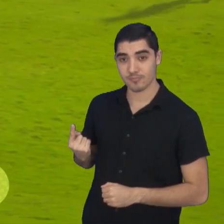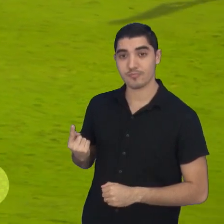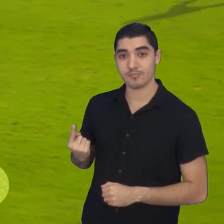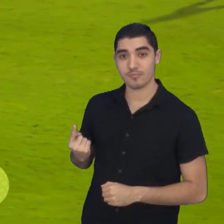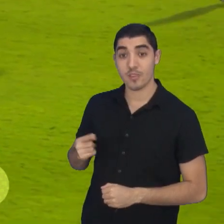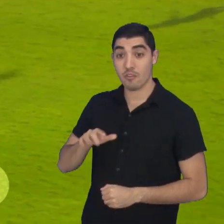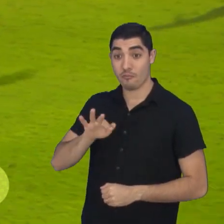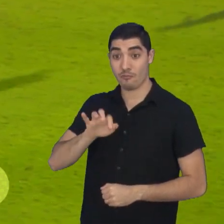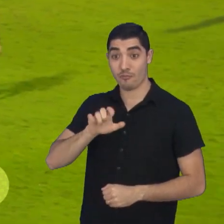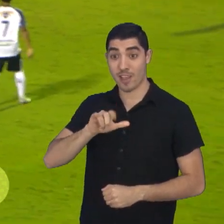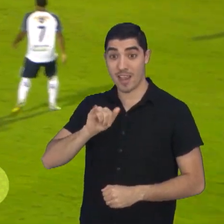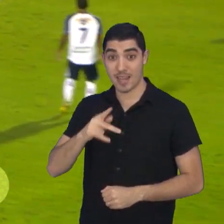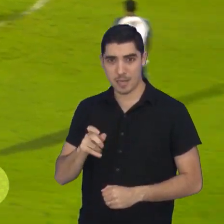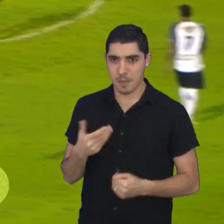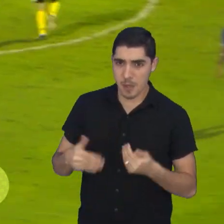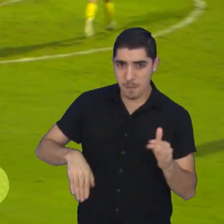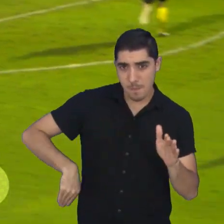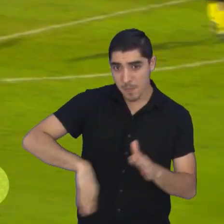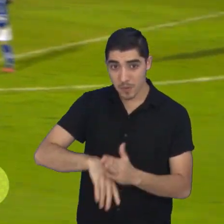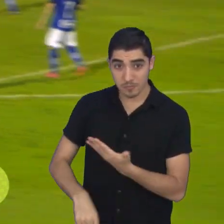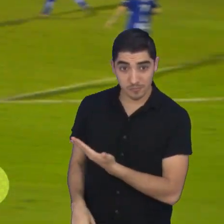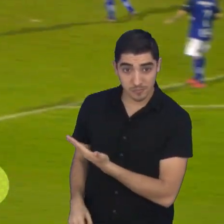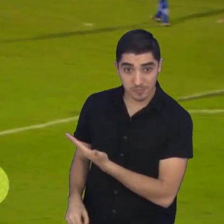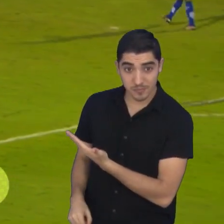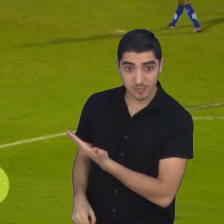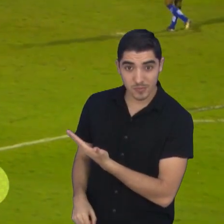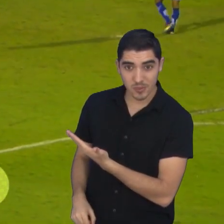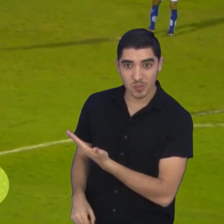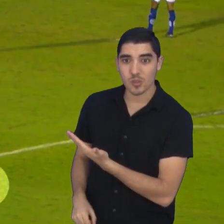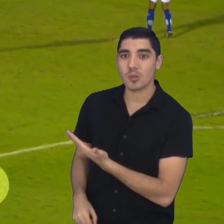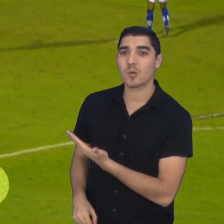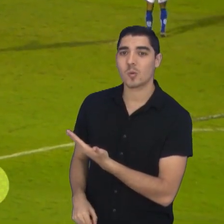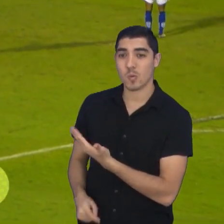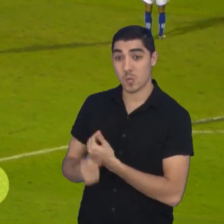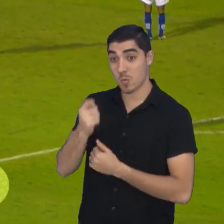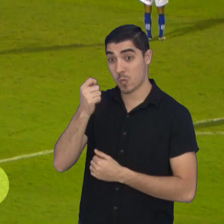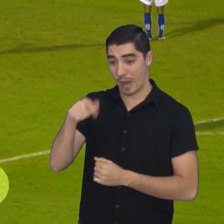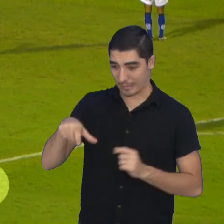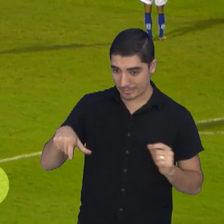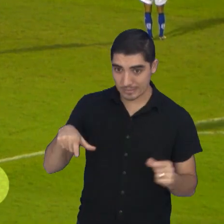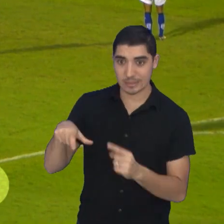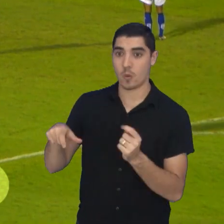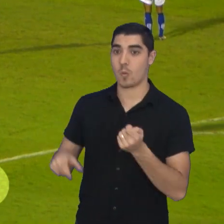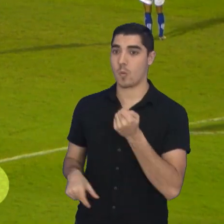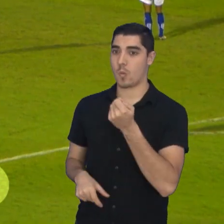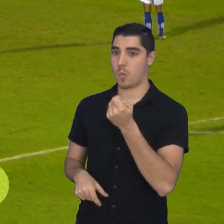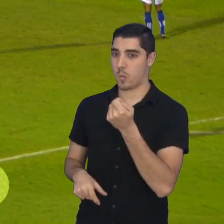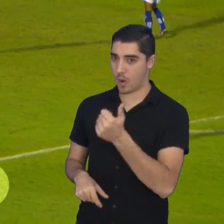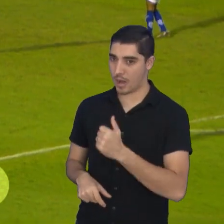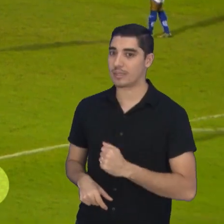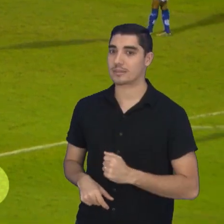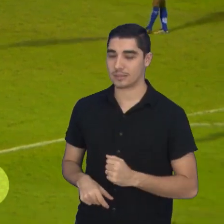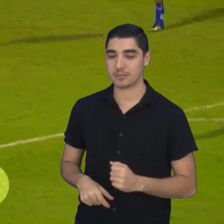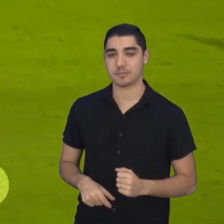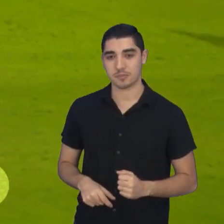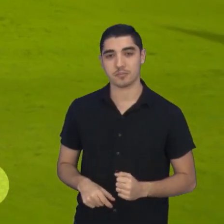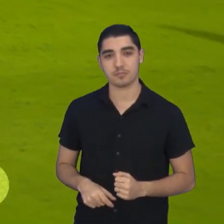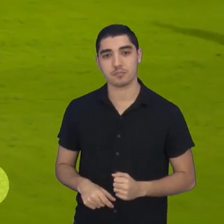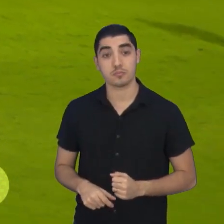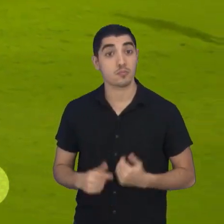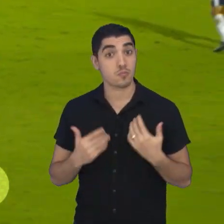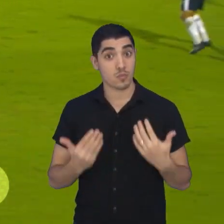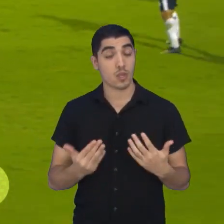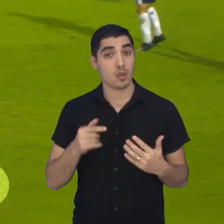Felipes. Felipe Salles bateu cruzado e o centroavante Felipe chegou atrasado, e foi só.